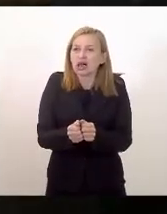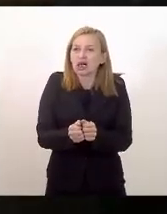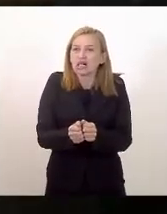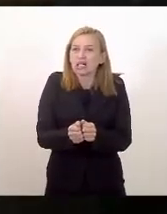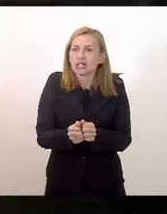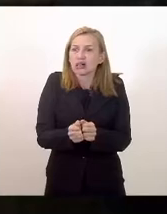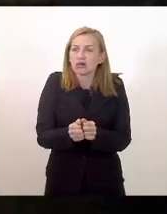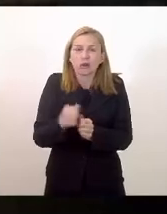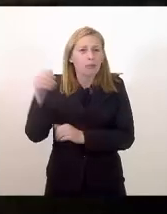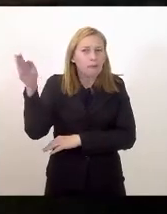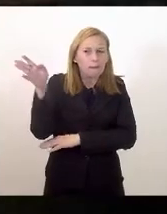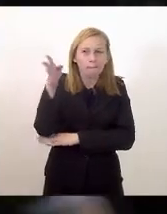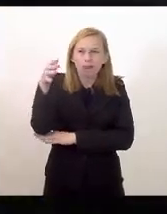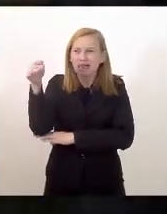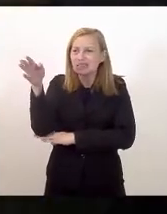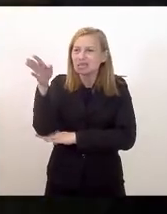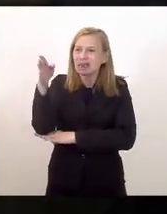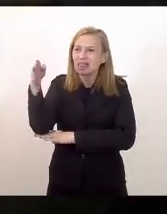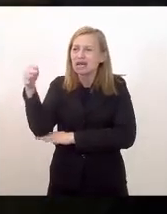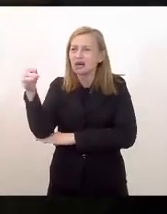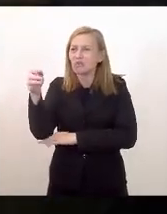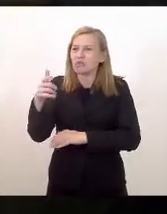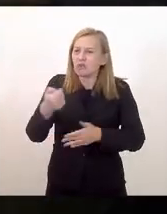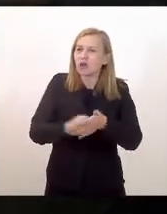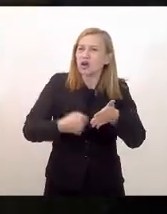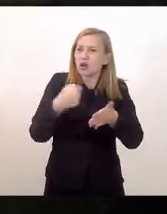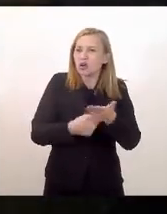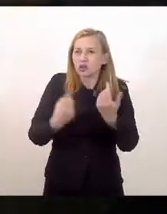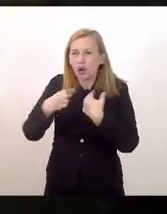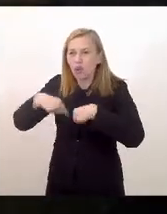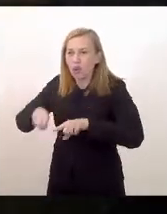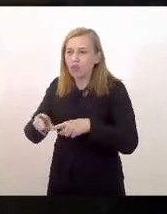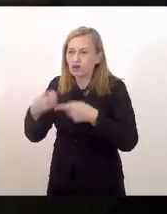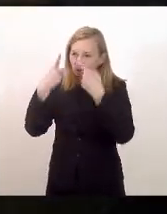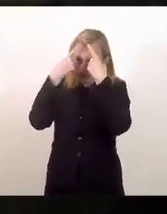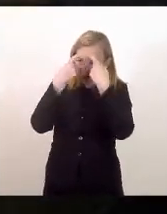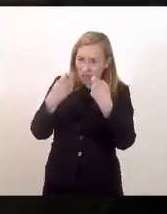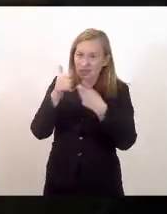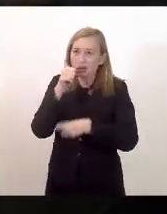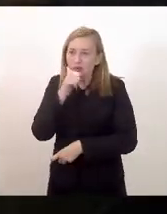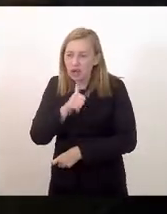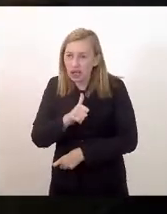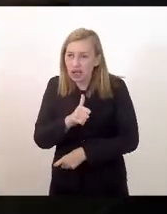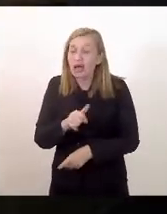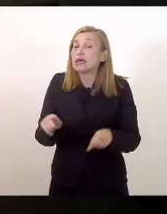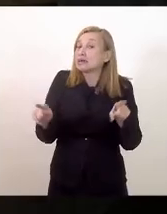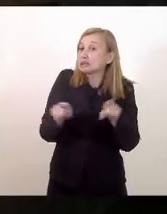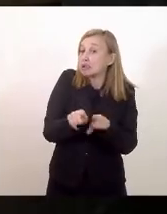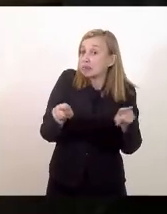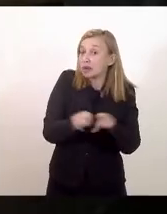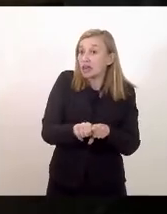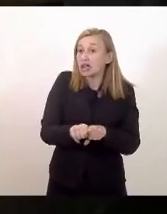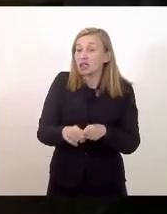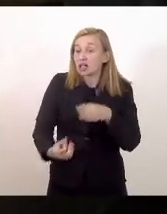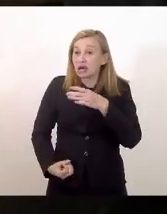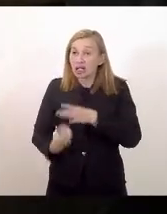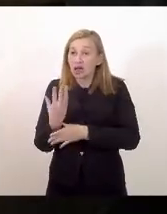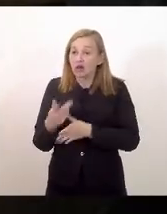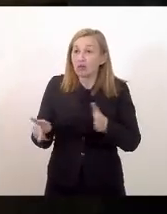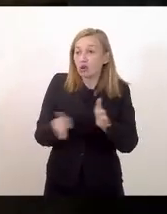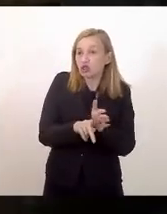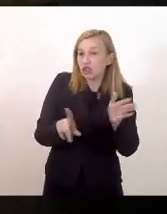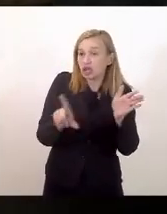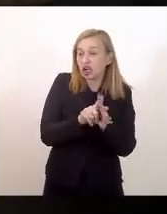uma bandeira tão essencial, que é o combate da violência contra as mulheres. Também sou autora de um projeto de